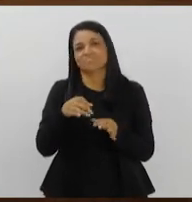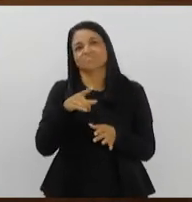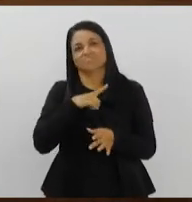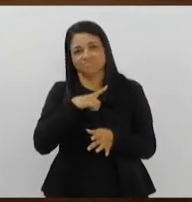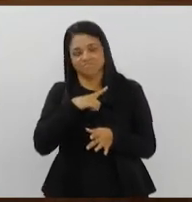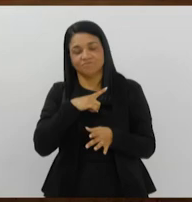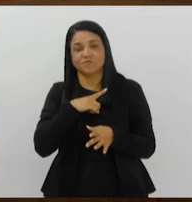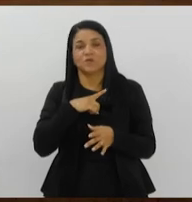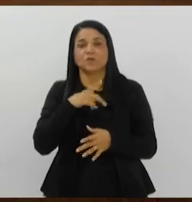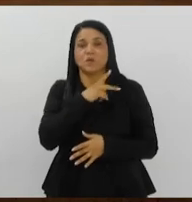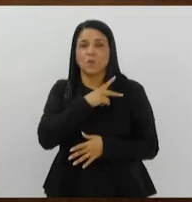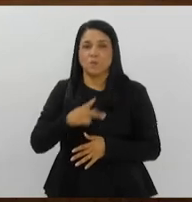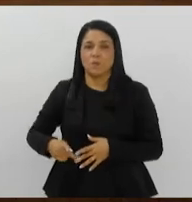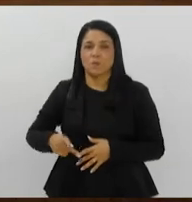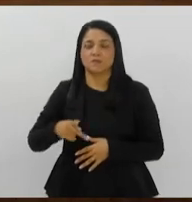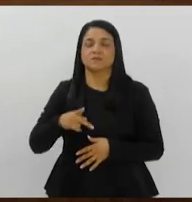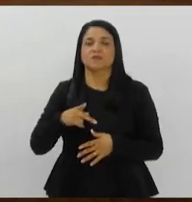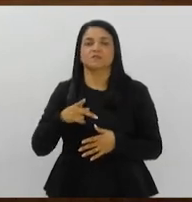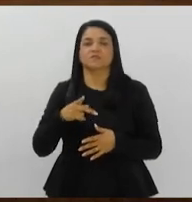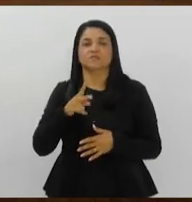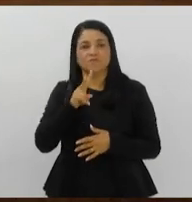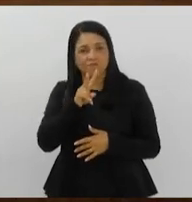querido presidente, ele vai